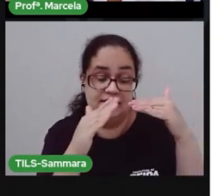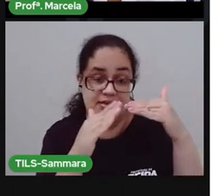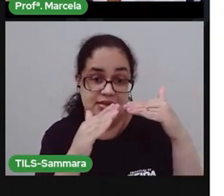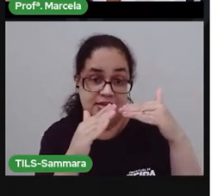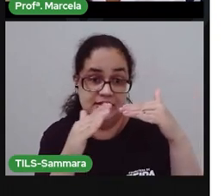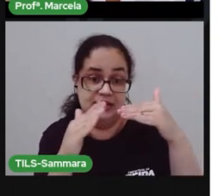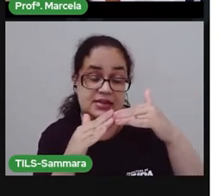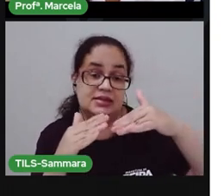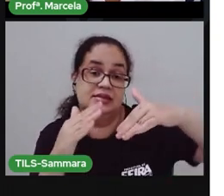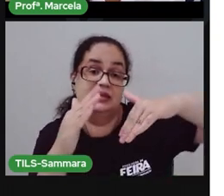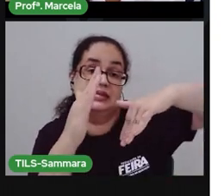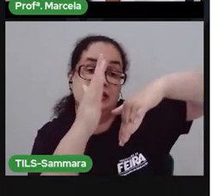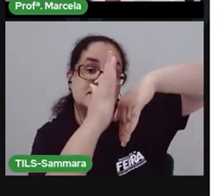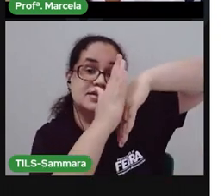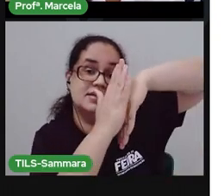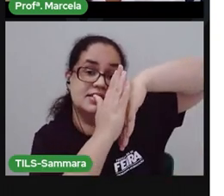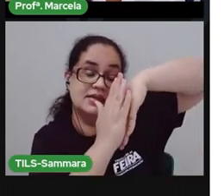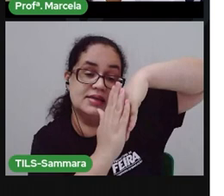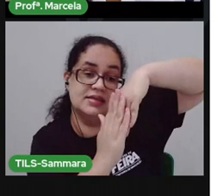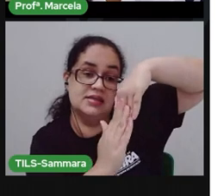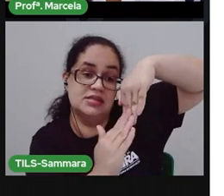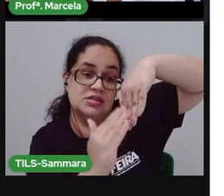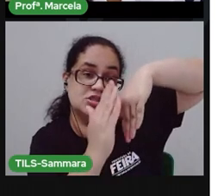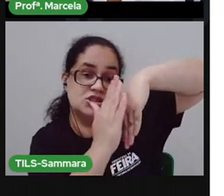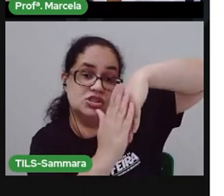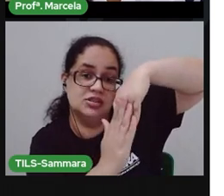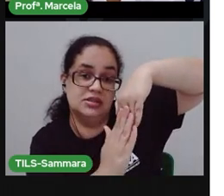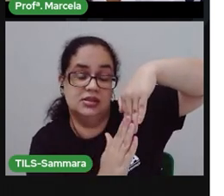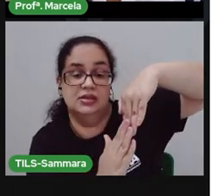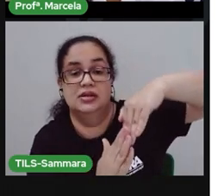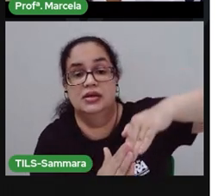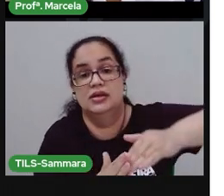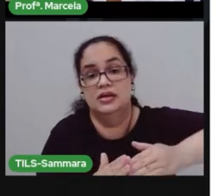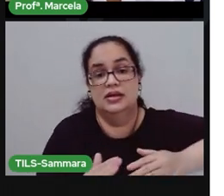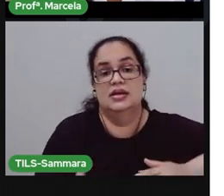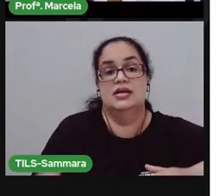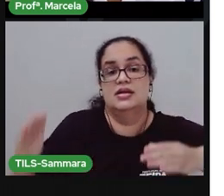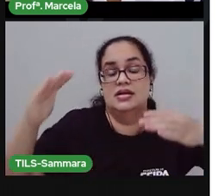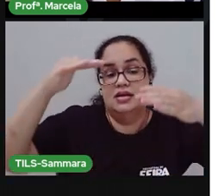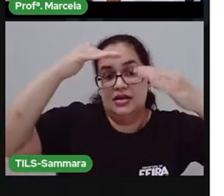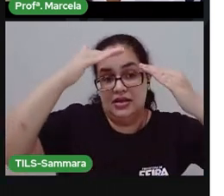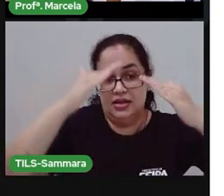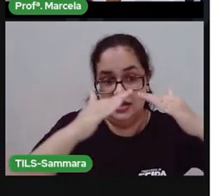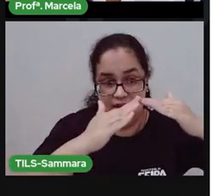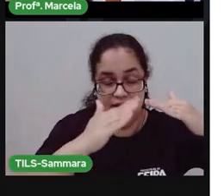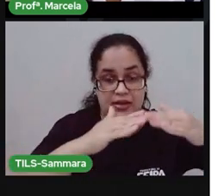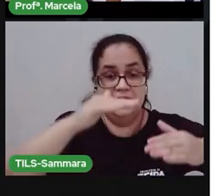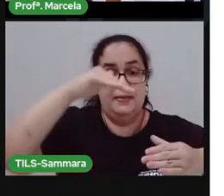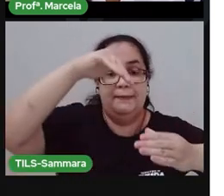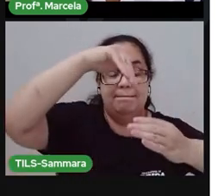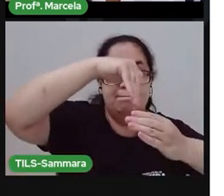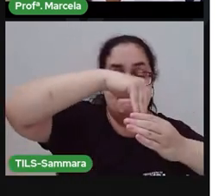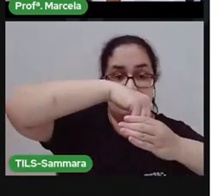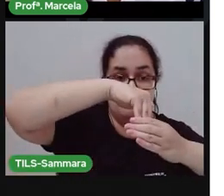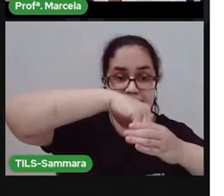Essa casa é de telha.